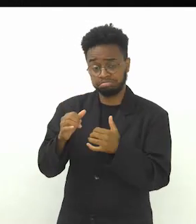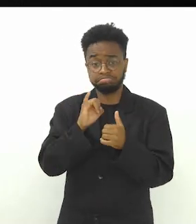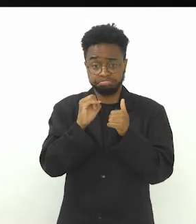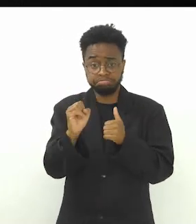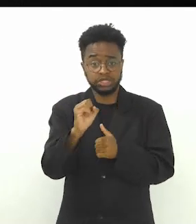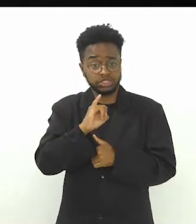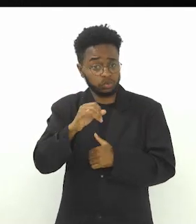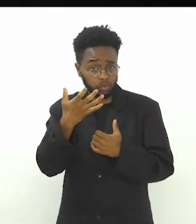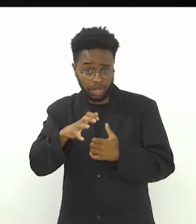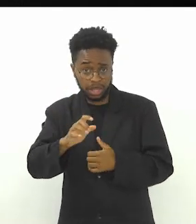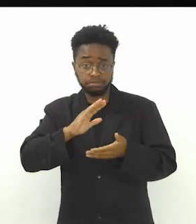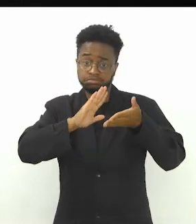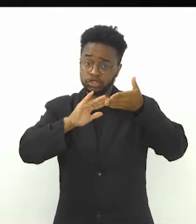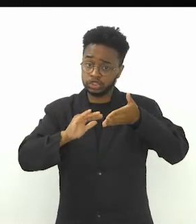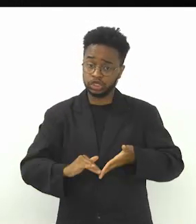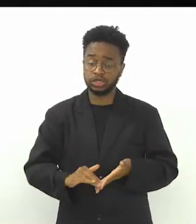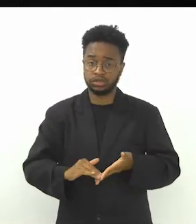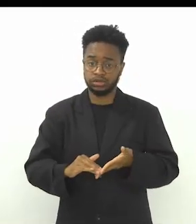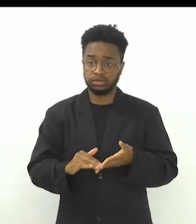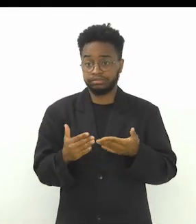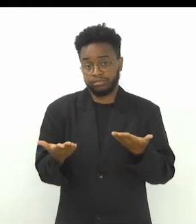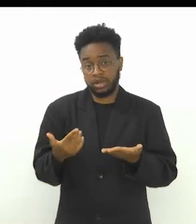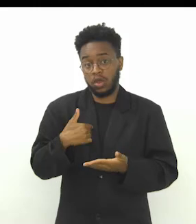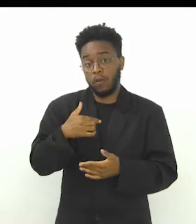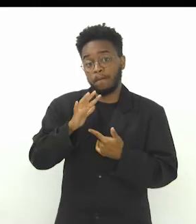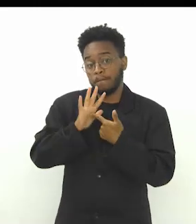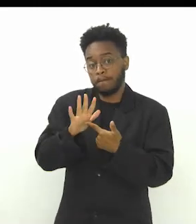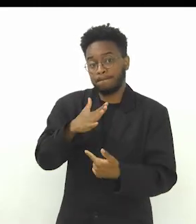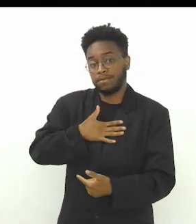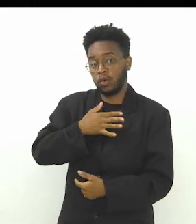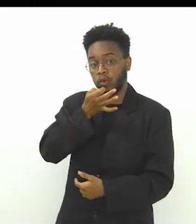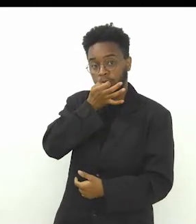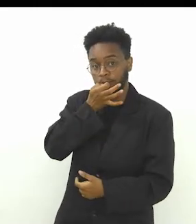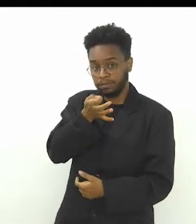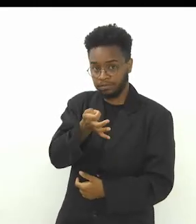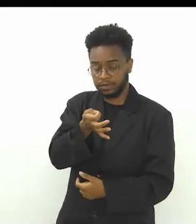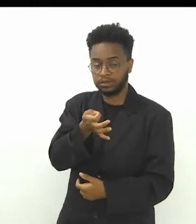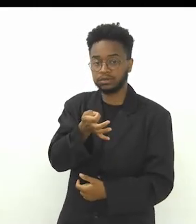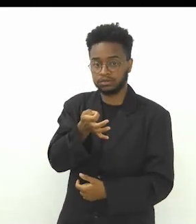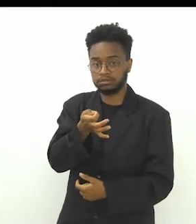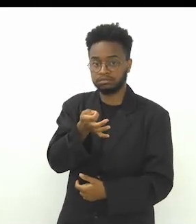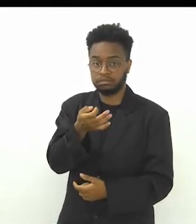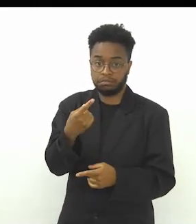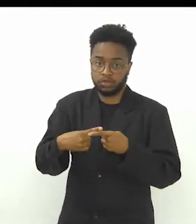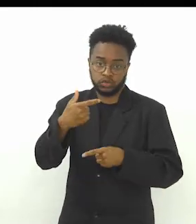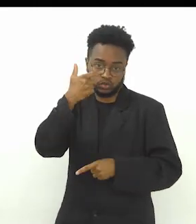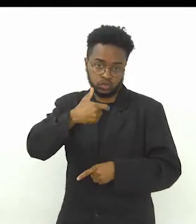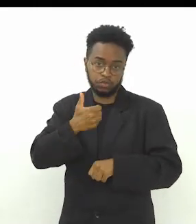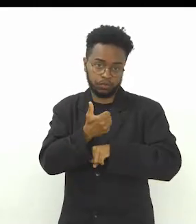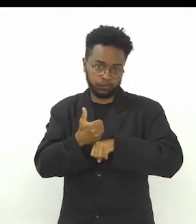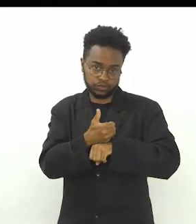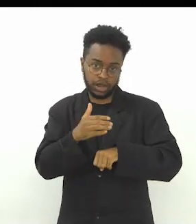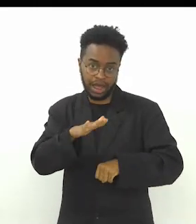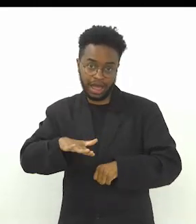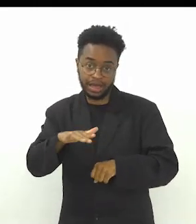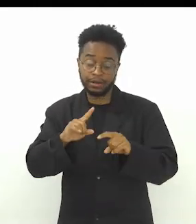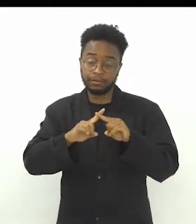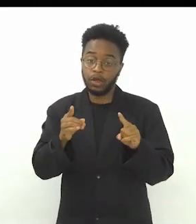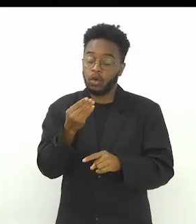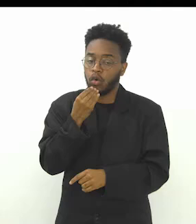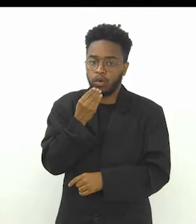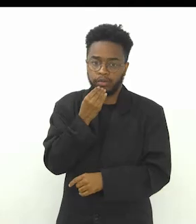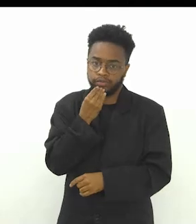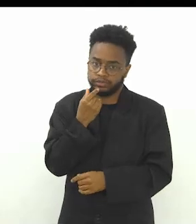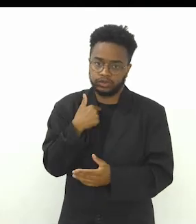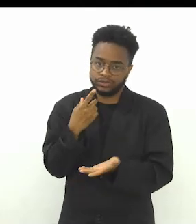gente retira, não tem problema. Eu dou a minha opinião quanto um profissional da área, mas